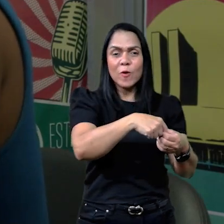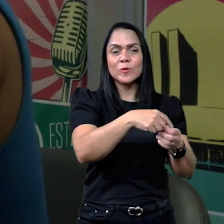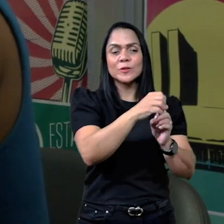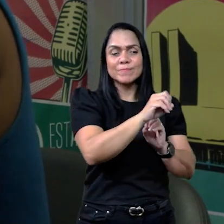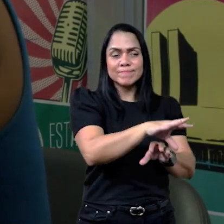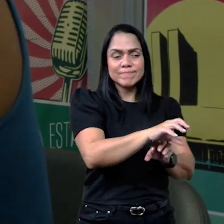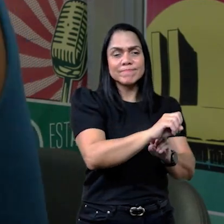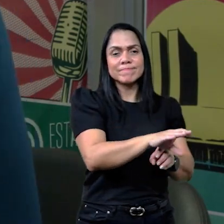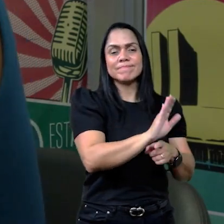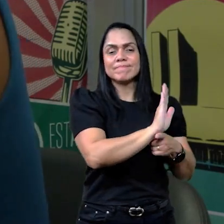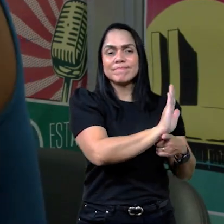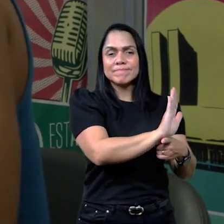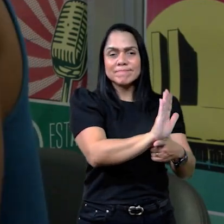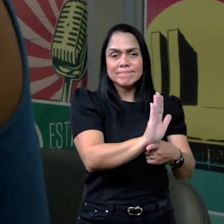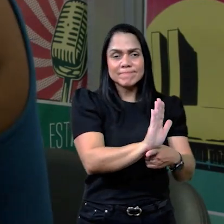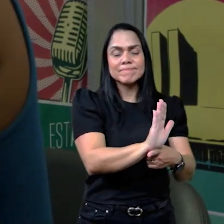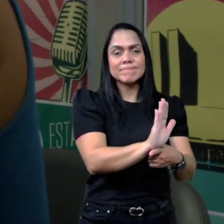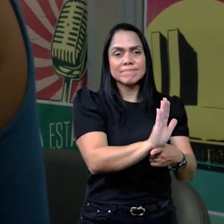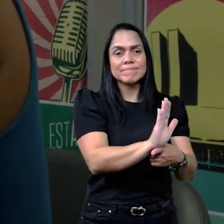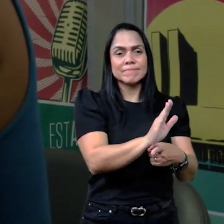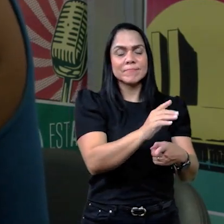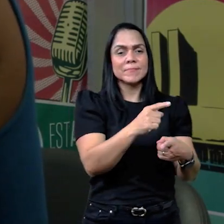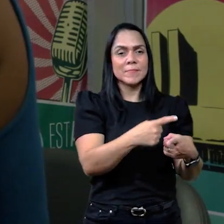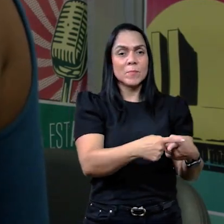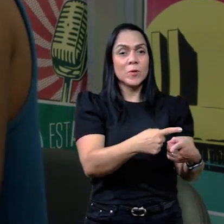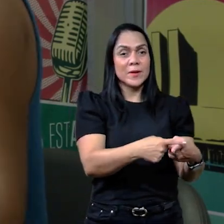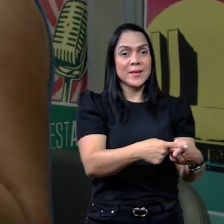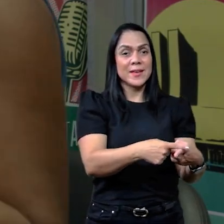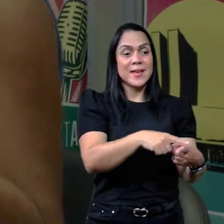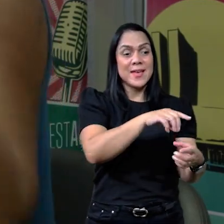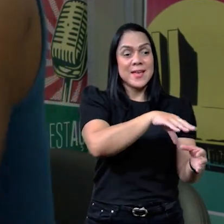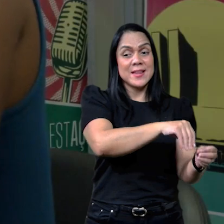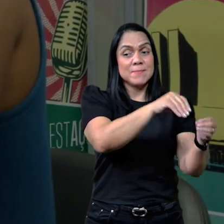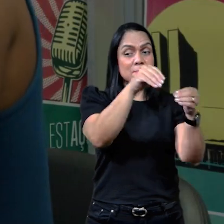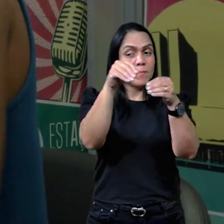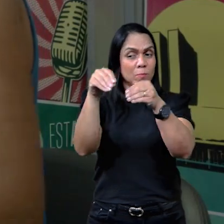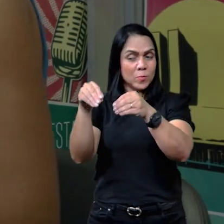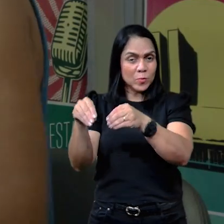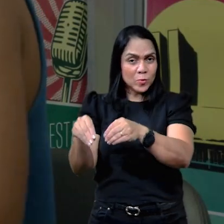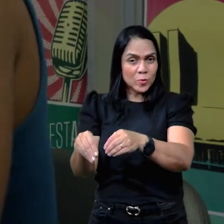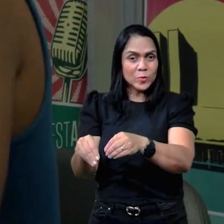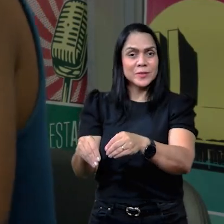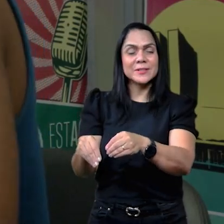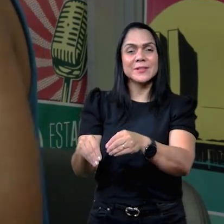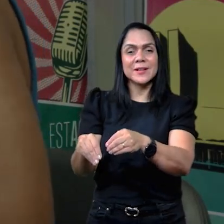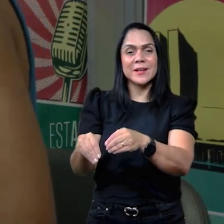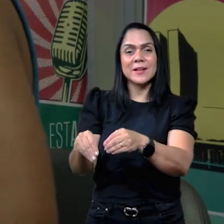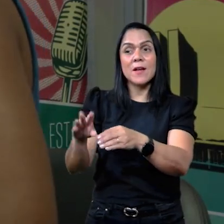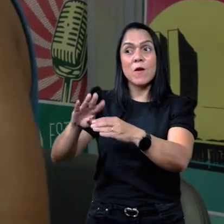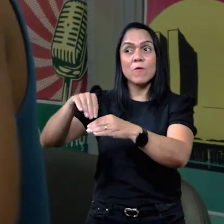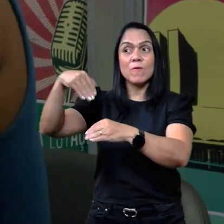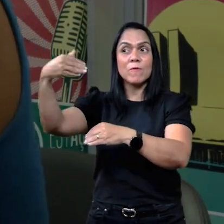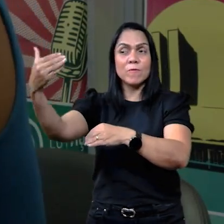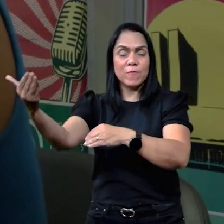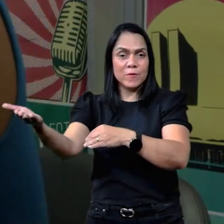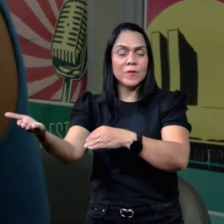esse conhecimento, que ele já sai da comunidade dele com esse conhecimento, mas que ele retorne isso que ele acumulou fora na sua